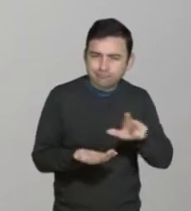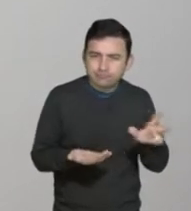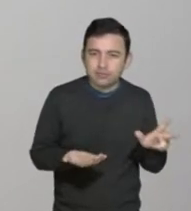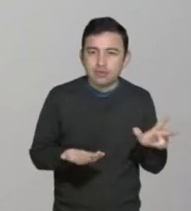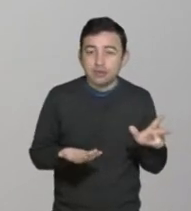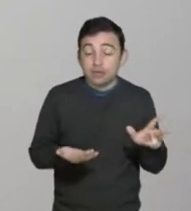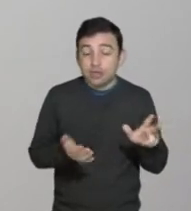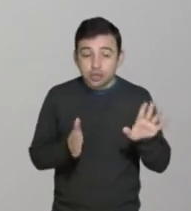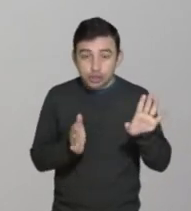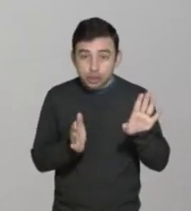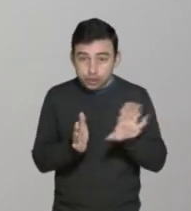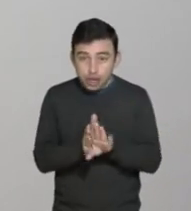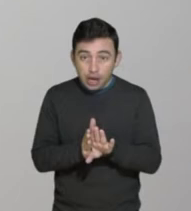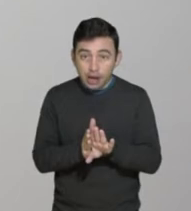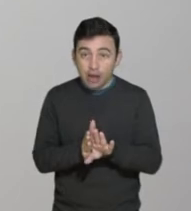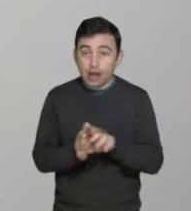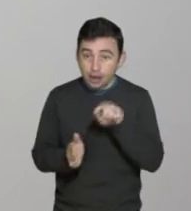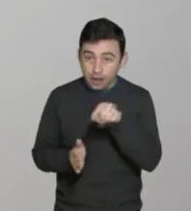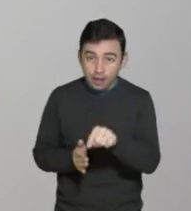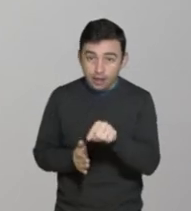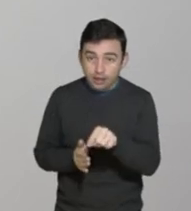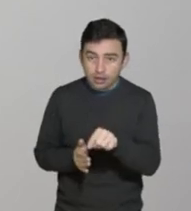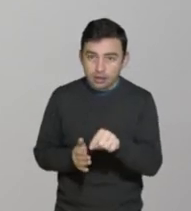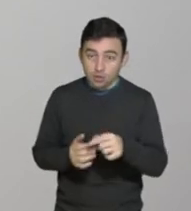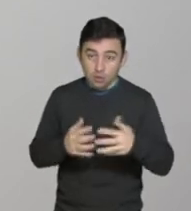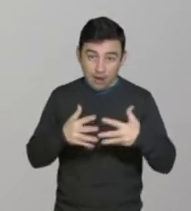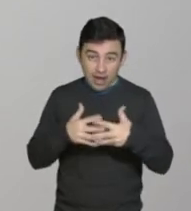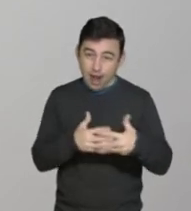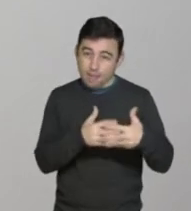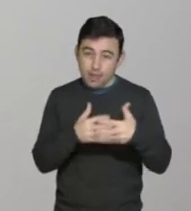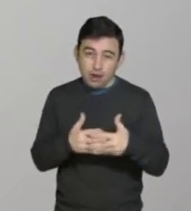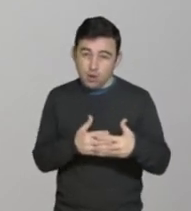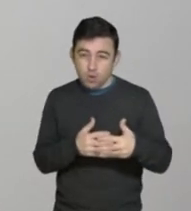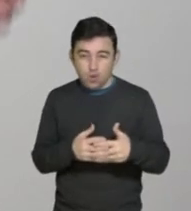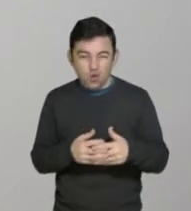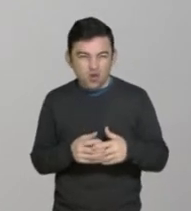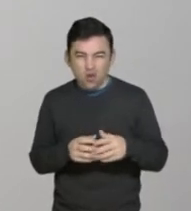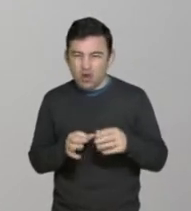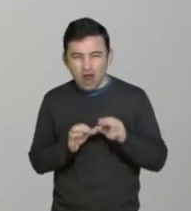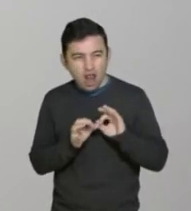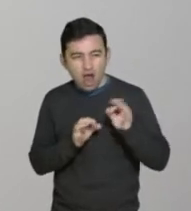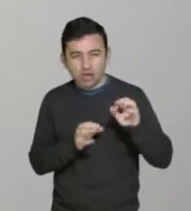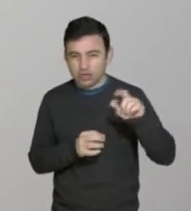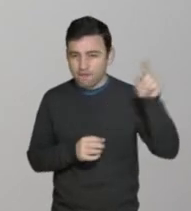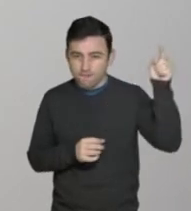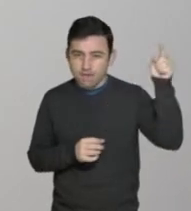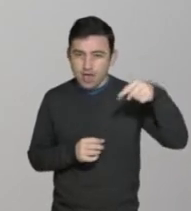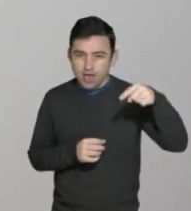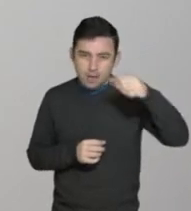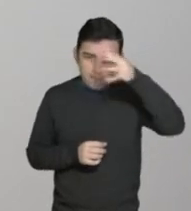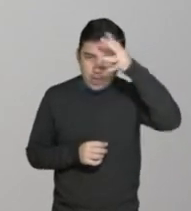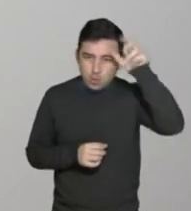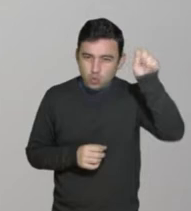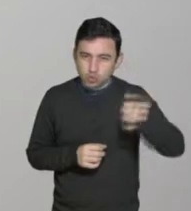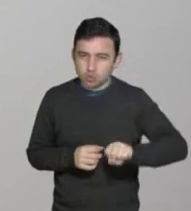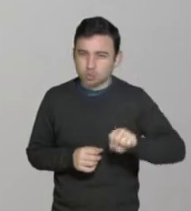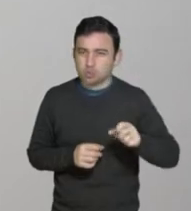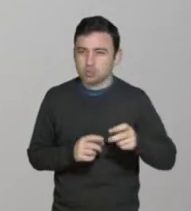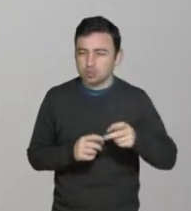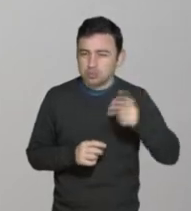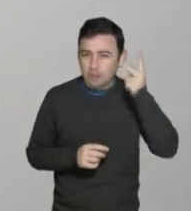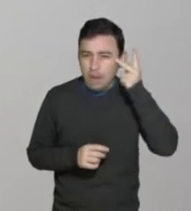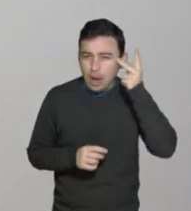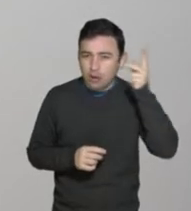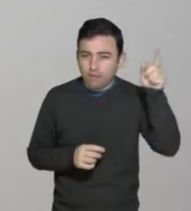chegavam até ali, caminhão que vem lá do Mato Grosso do Sul, ou vem de São Paulo, com determinados produtos, era obrigado